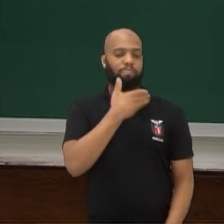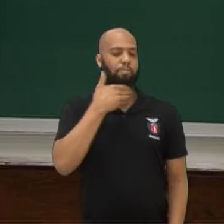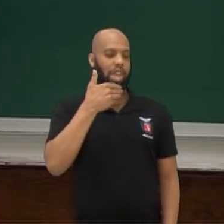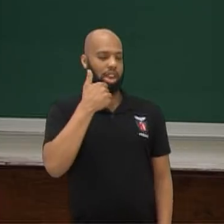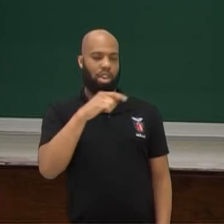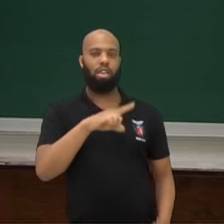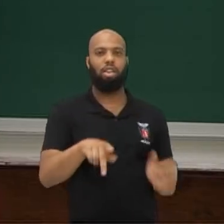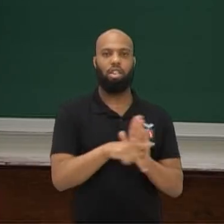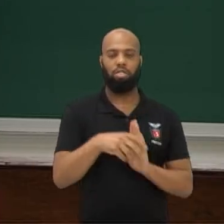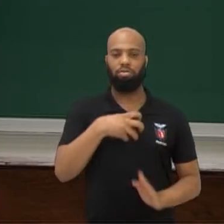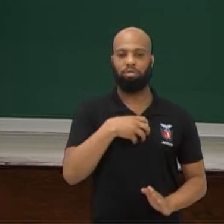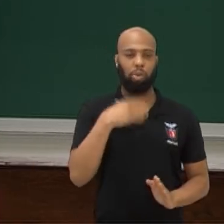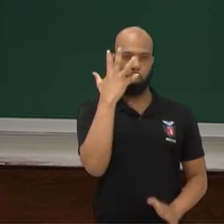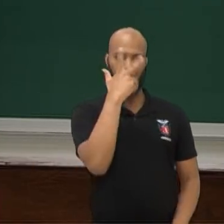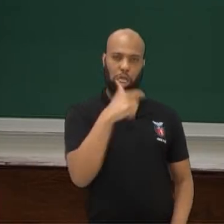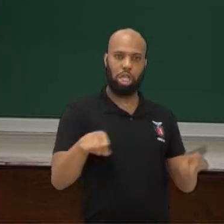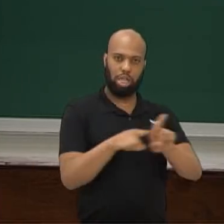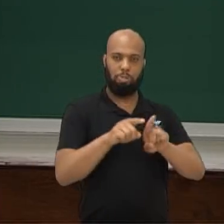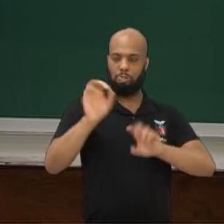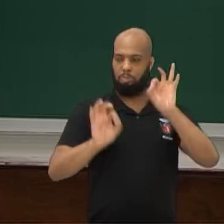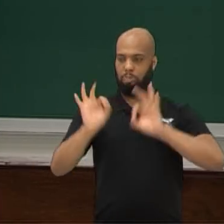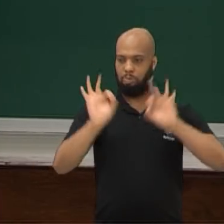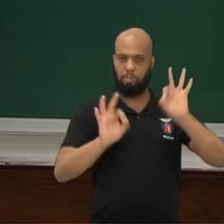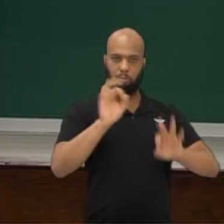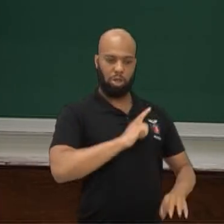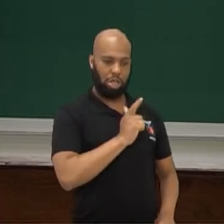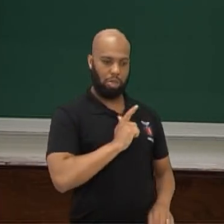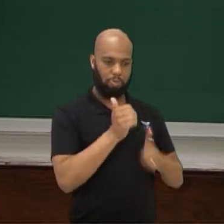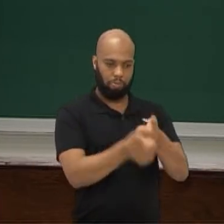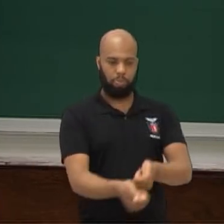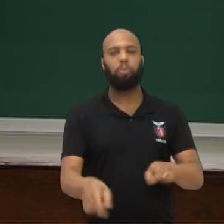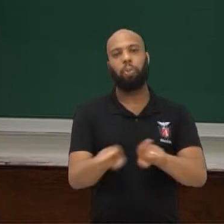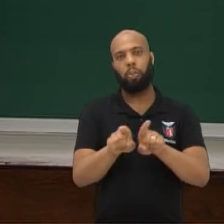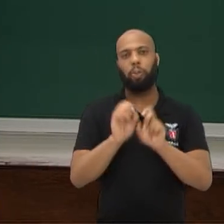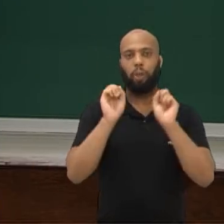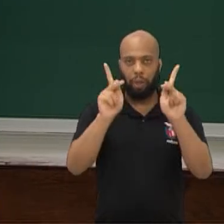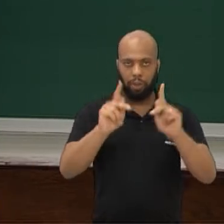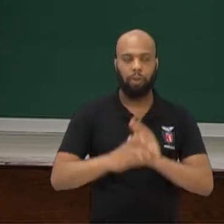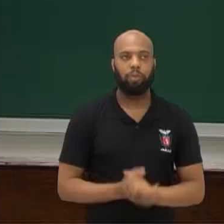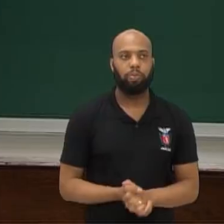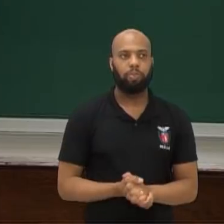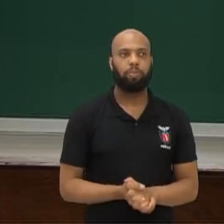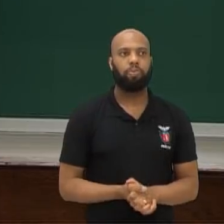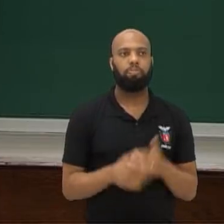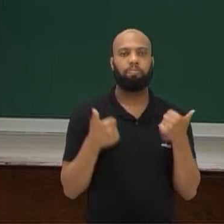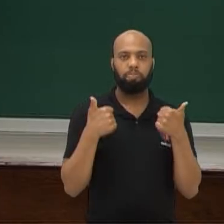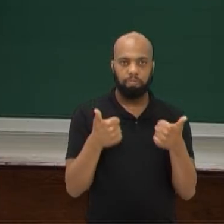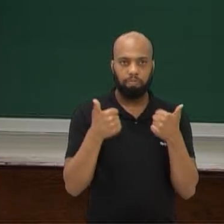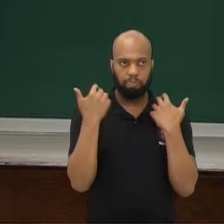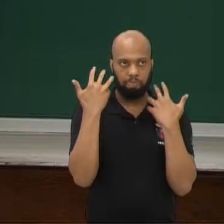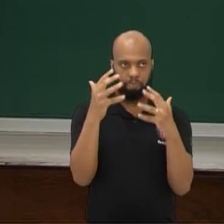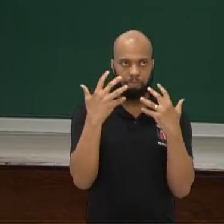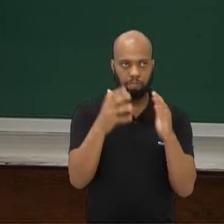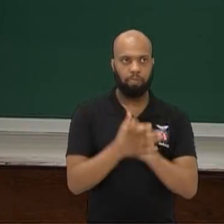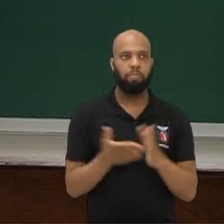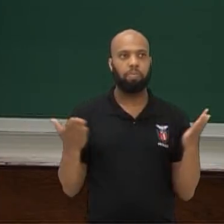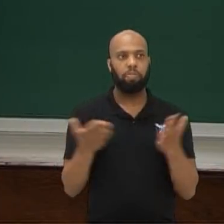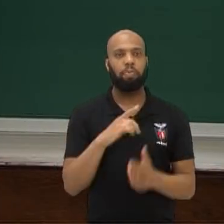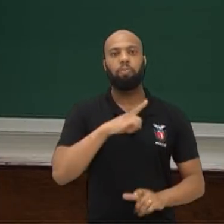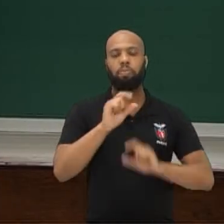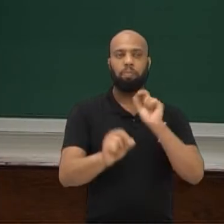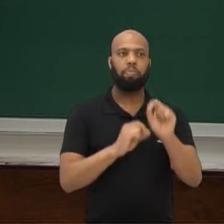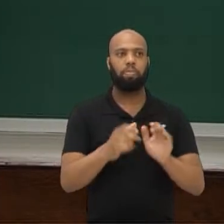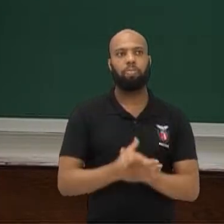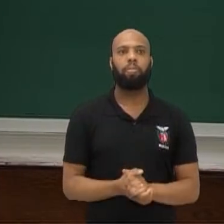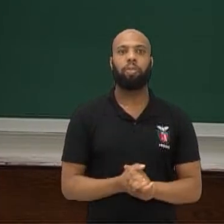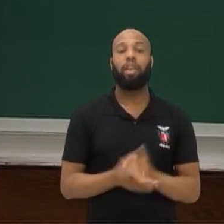vista da estilística, da estética textual mais elegante, certo? Muito bem para quem acertou. O que temos pela frente?